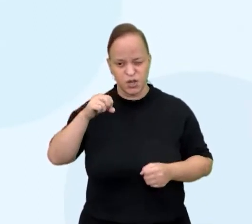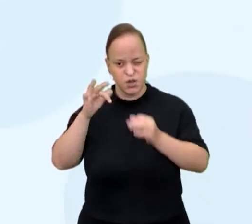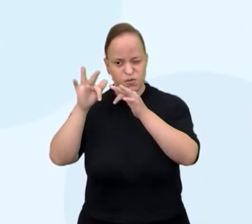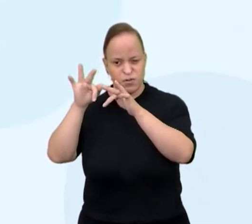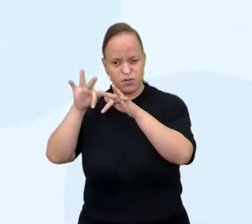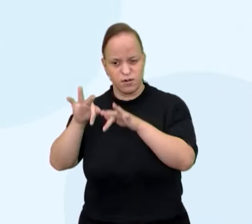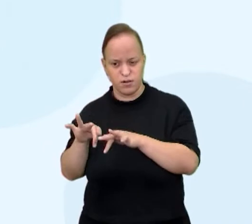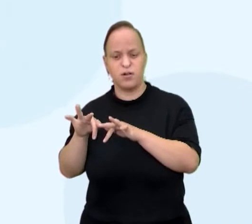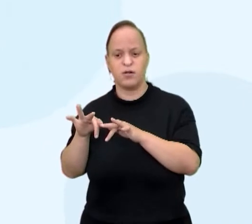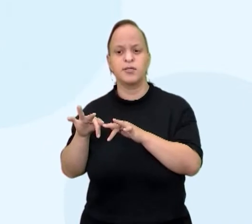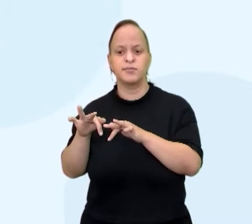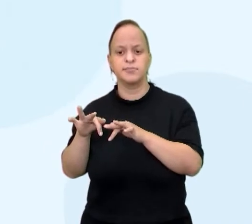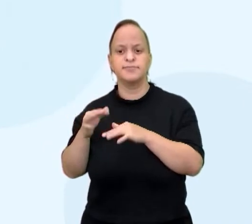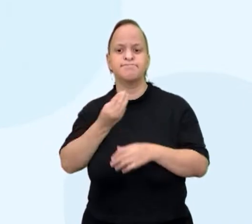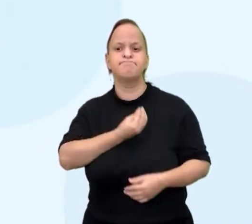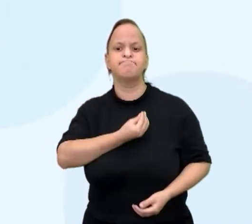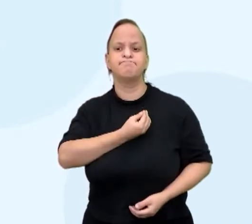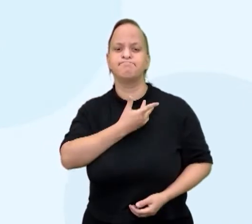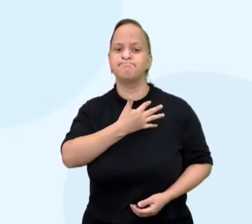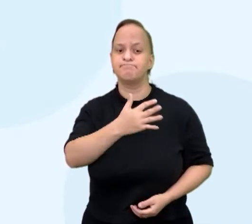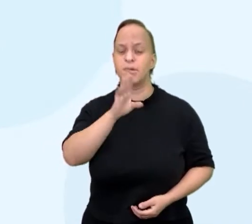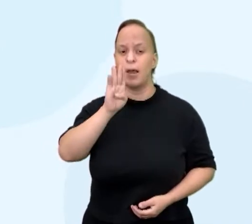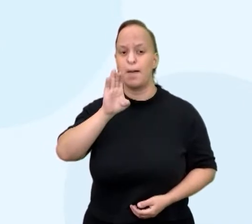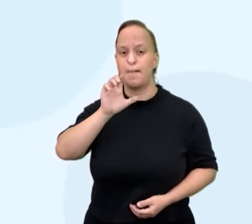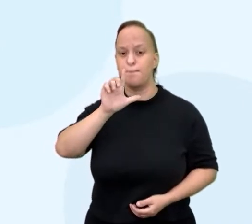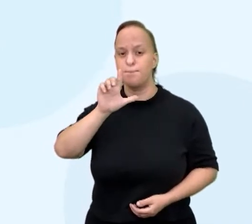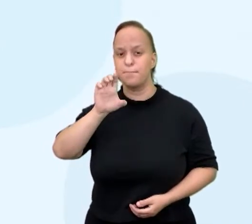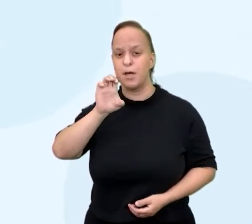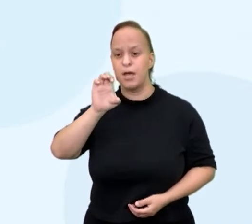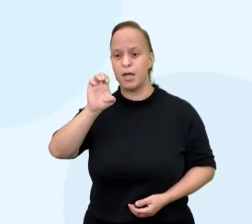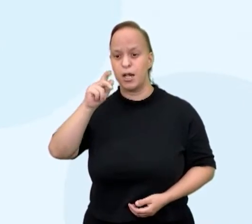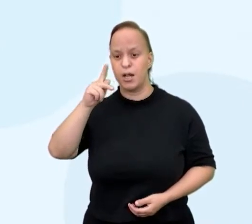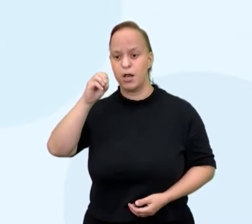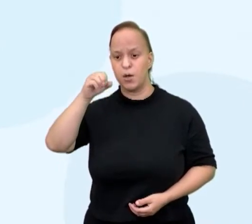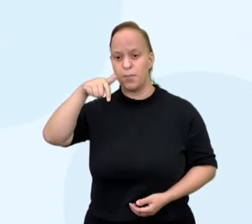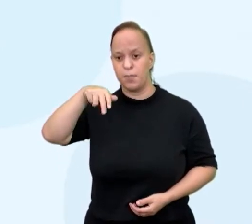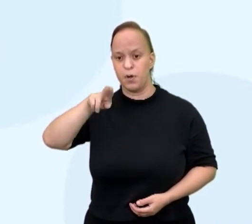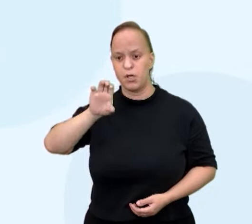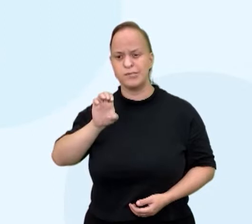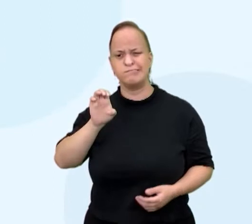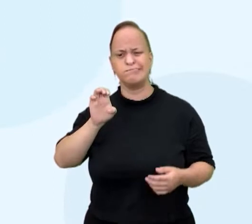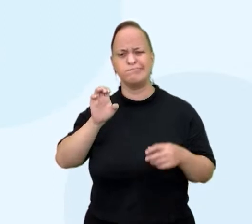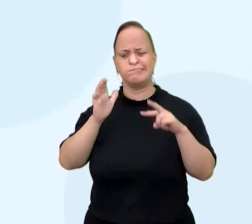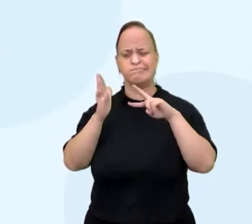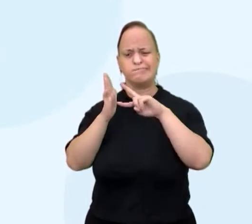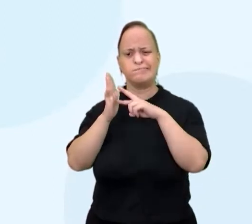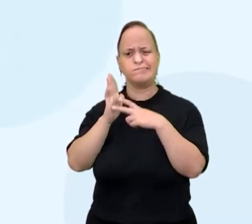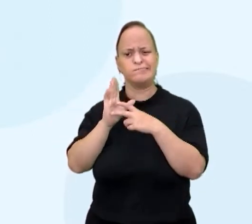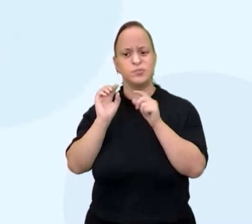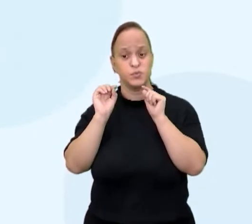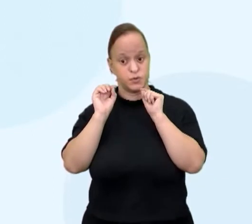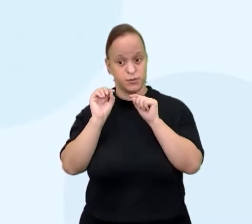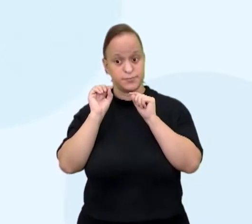XIX, então ele viveu a Belle Époque. E o que foi a Belle Époque, que a gente falou tanto aí nas aulas